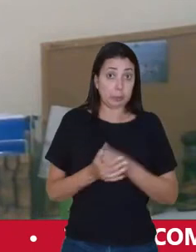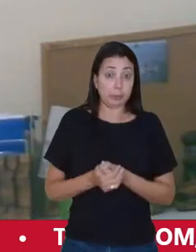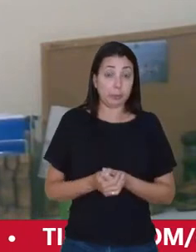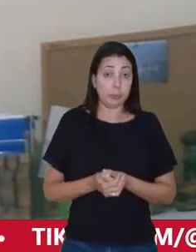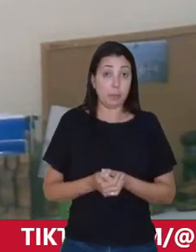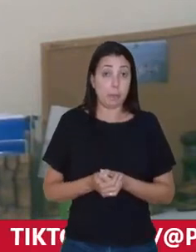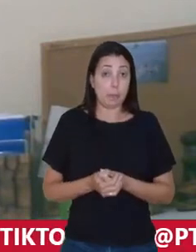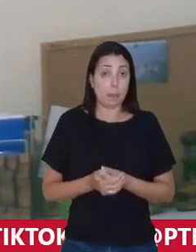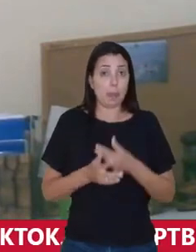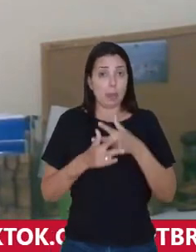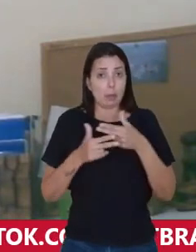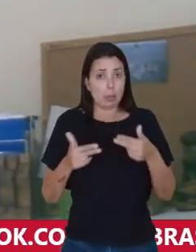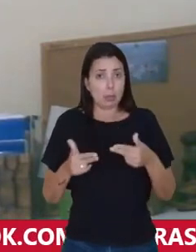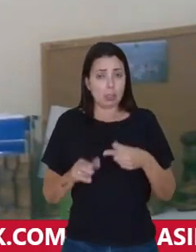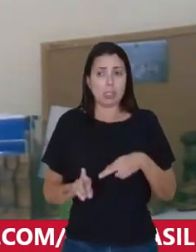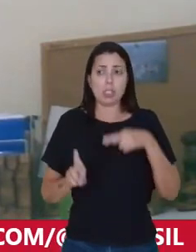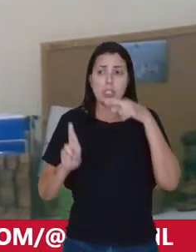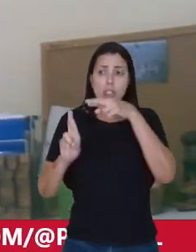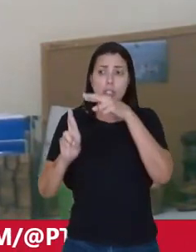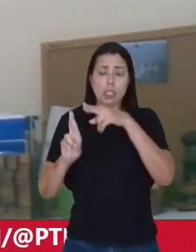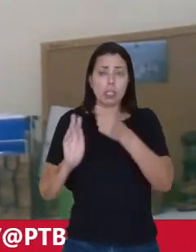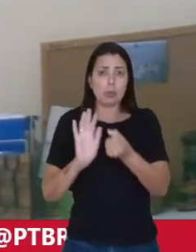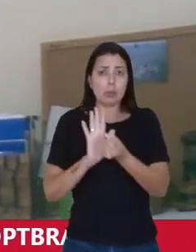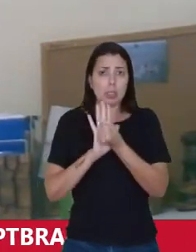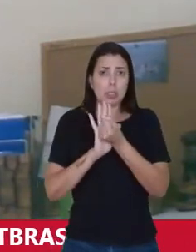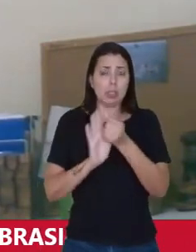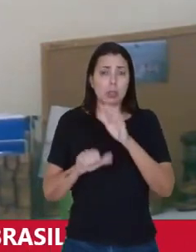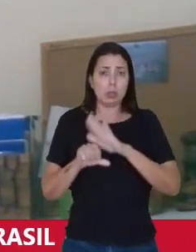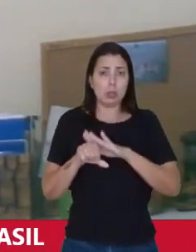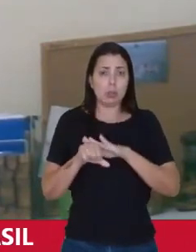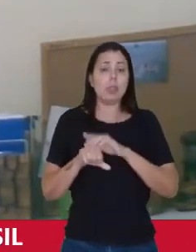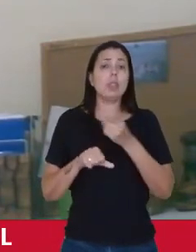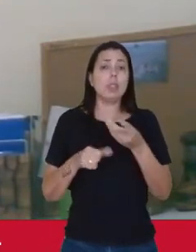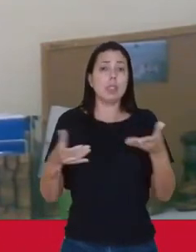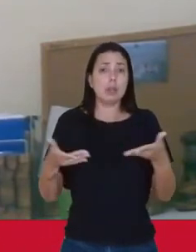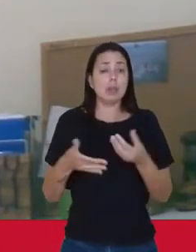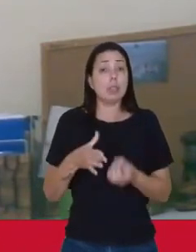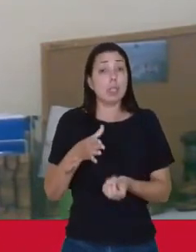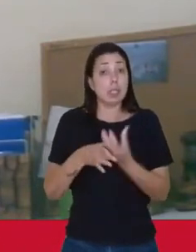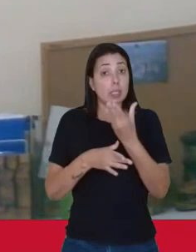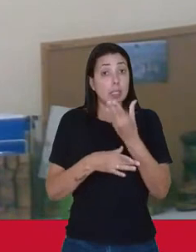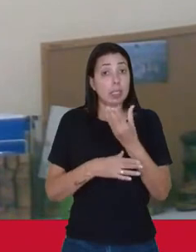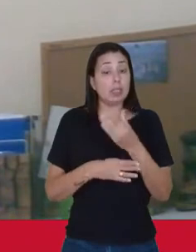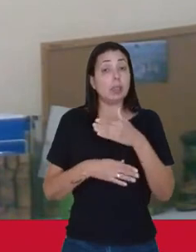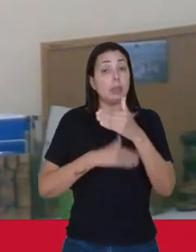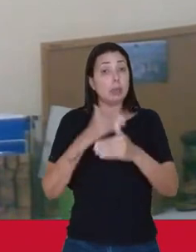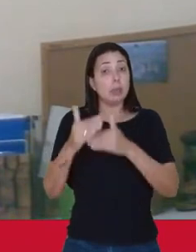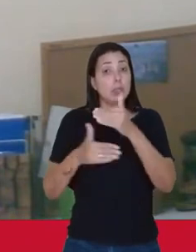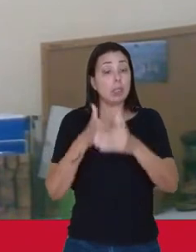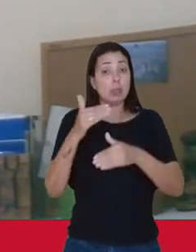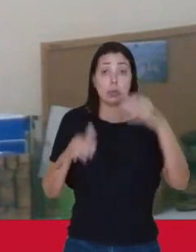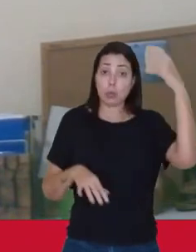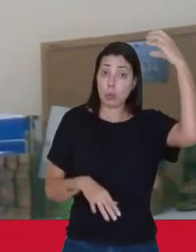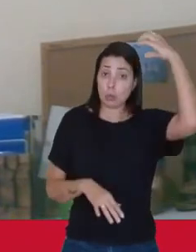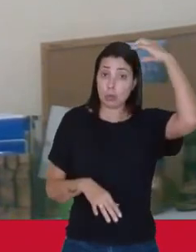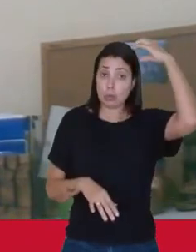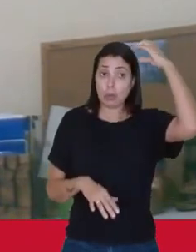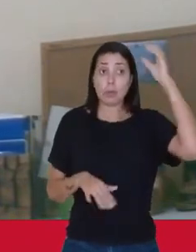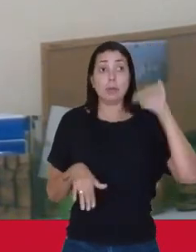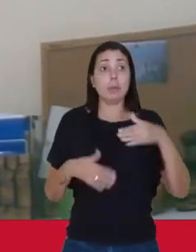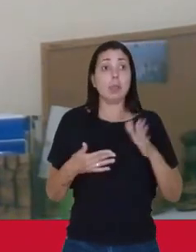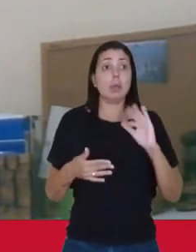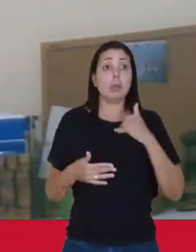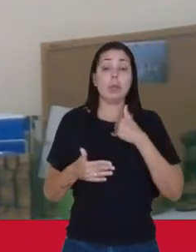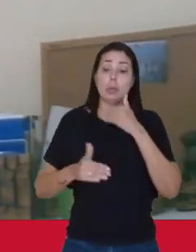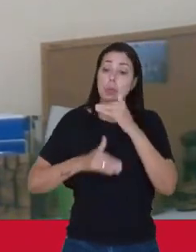Isso é uma consequência direta desse modelo de economia predatória que se instaura aqui desde o início do processo de colonização. O